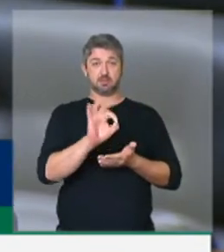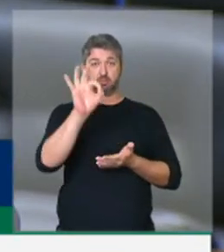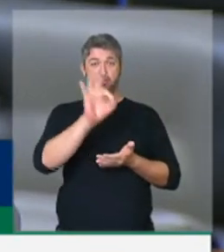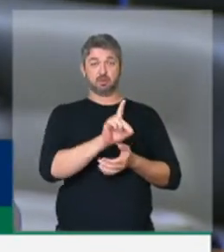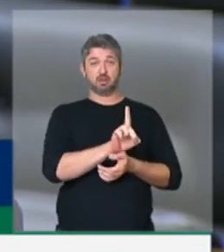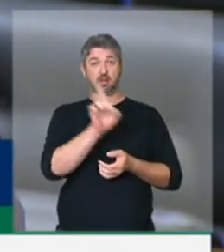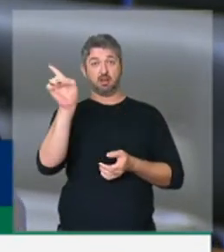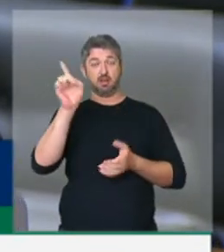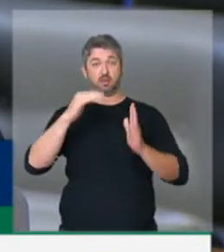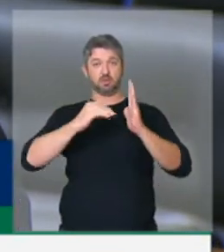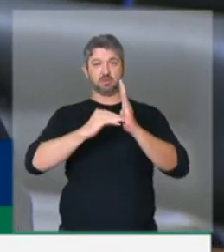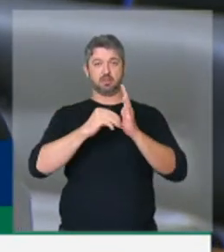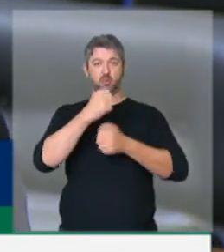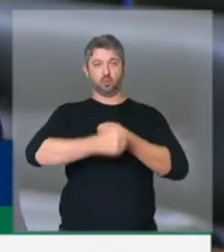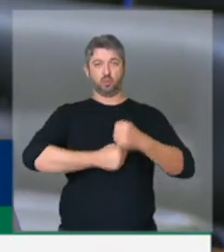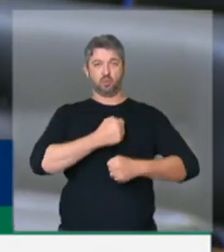em